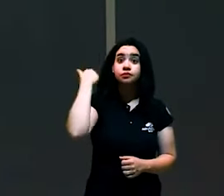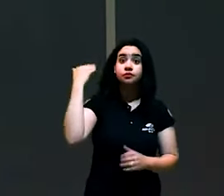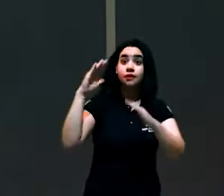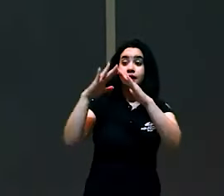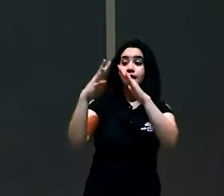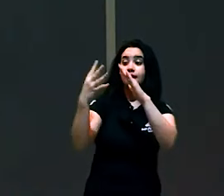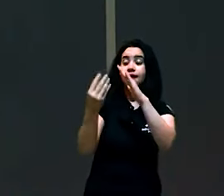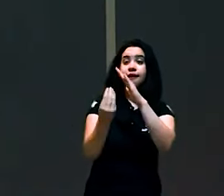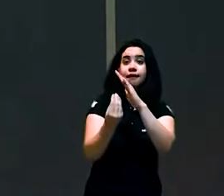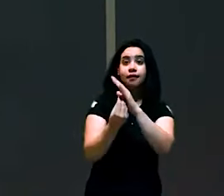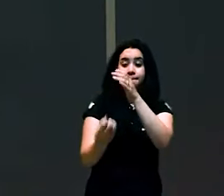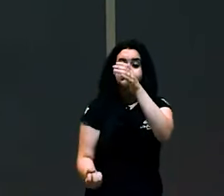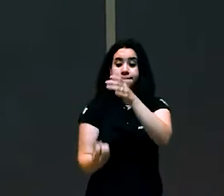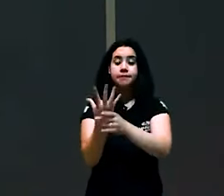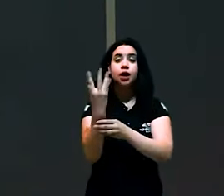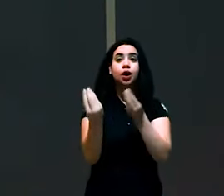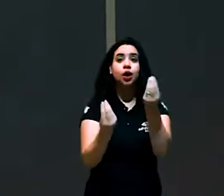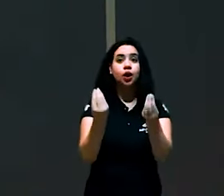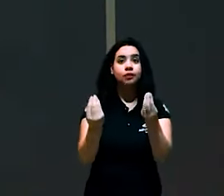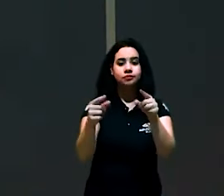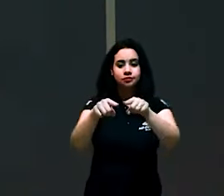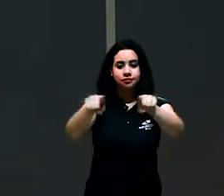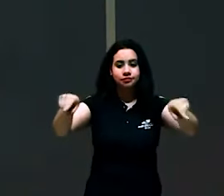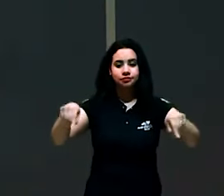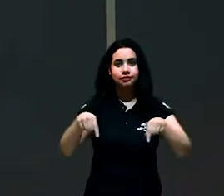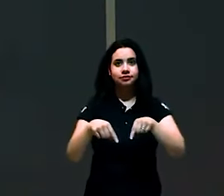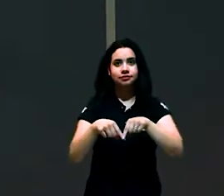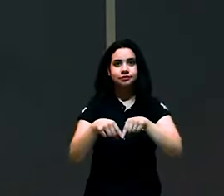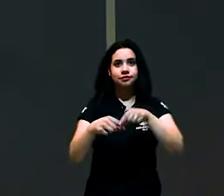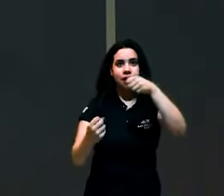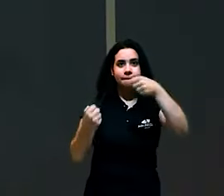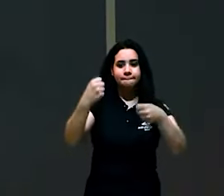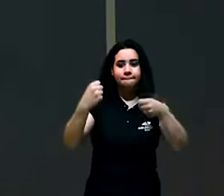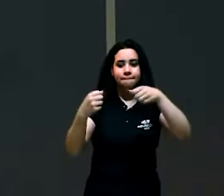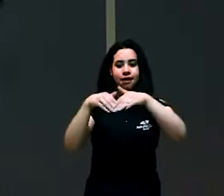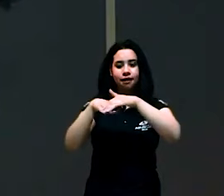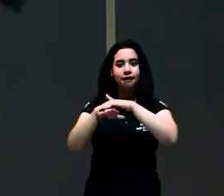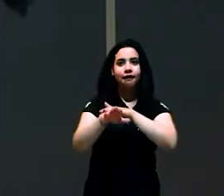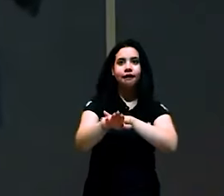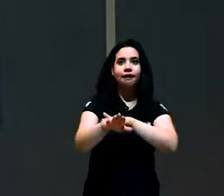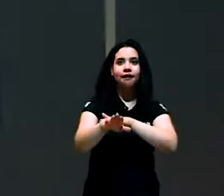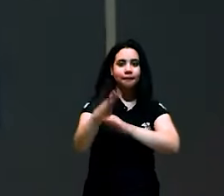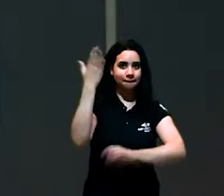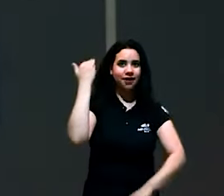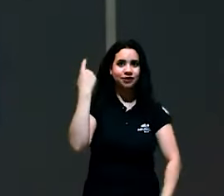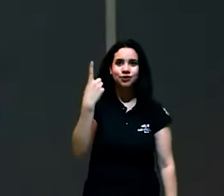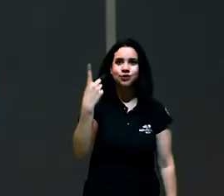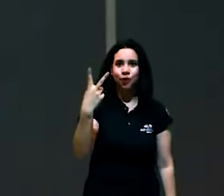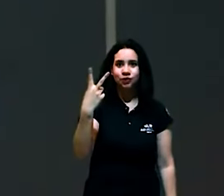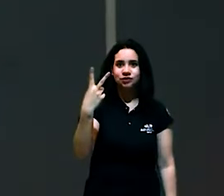uma casa. Pastor Cristóbal. Hoje essa igreja se